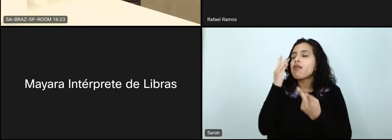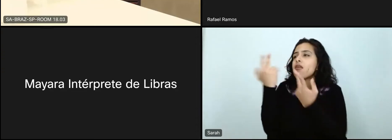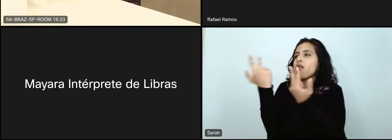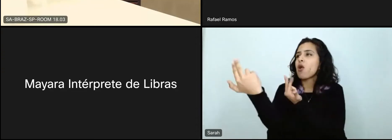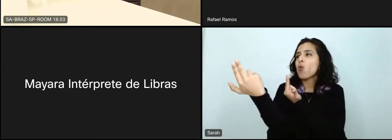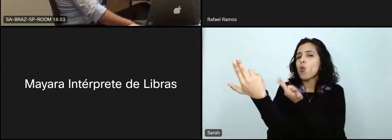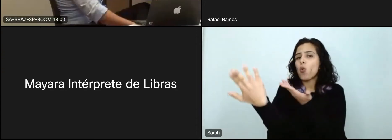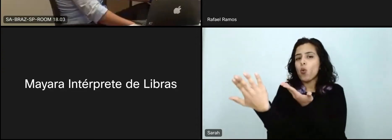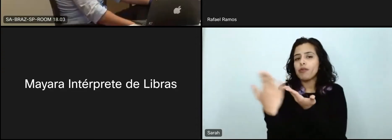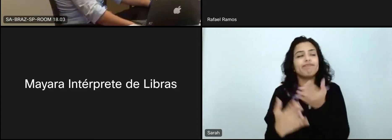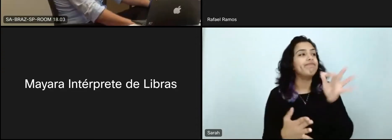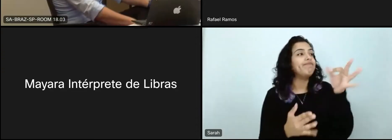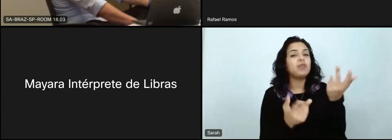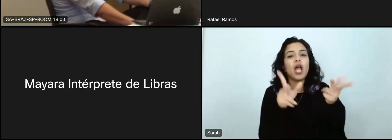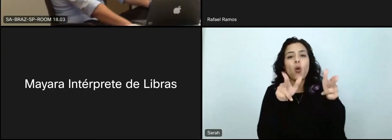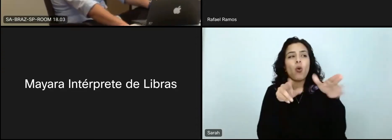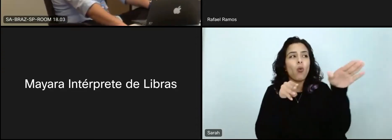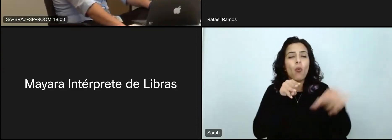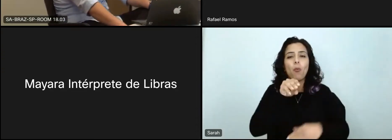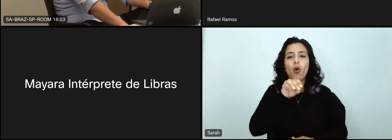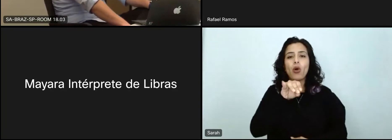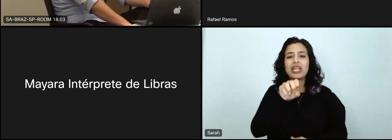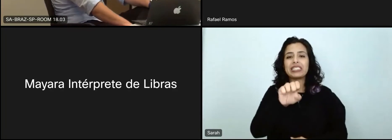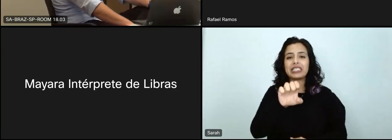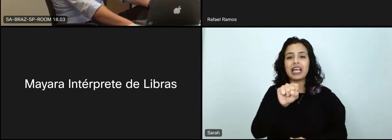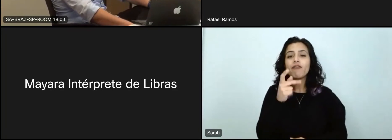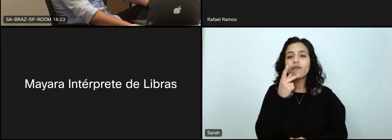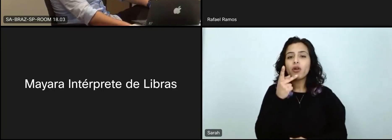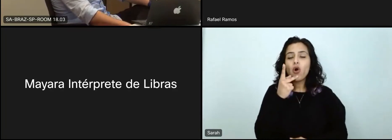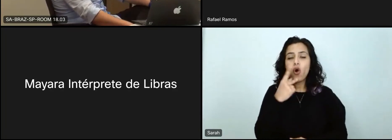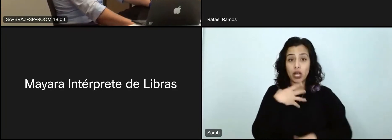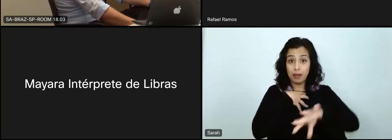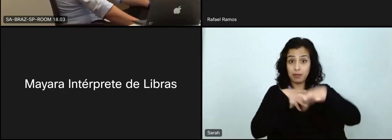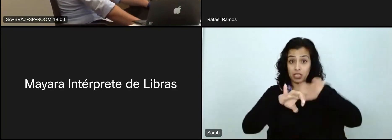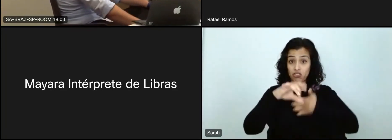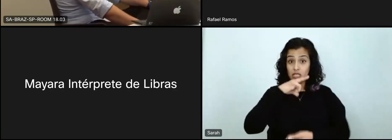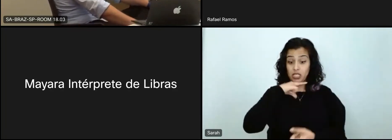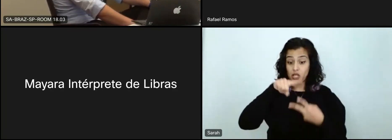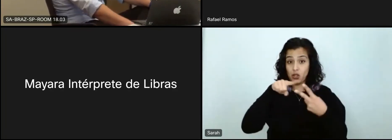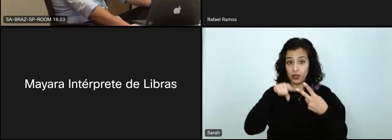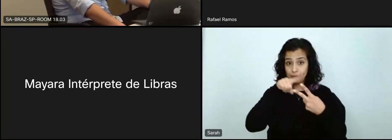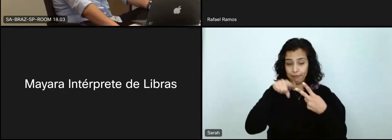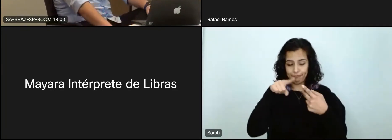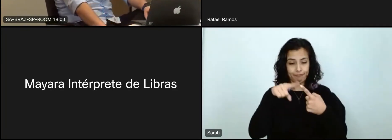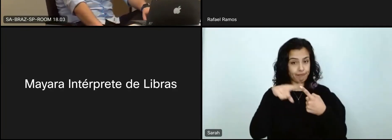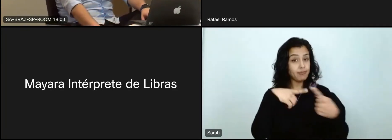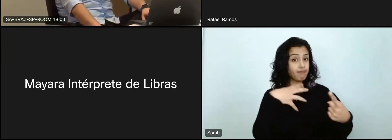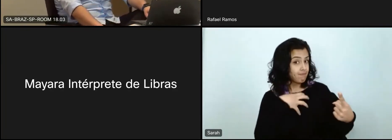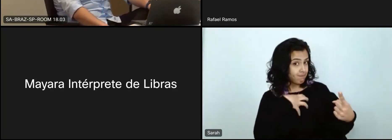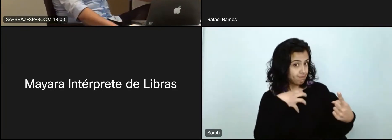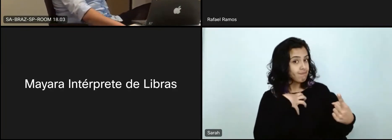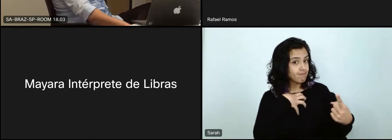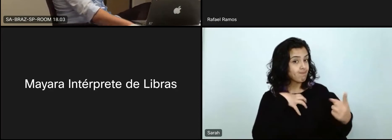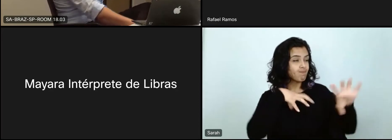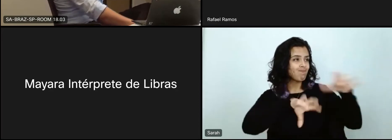né? Quando ele comentou que existem dois tipos de empatia: a empatia por sentimento e a empatia por ação. A empatia por